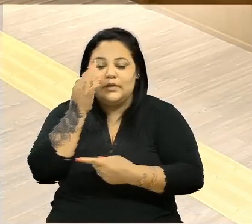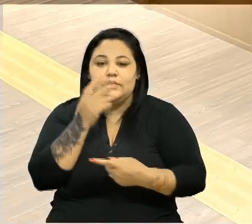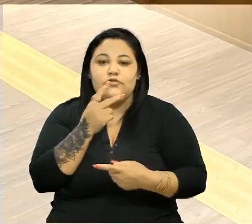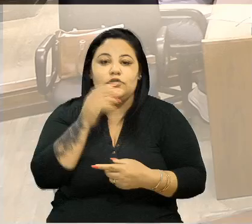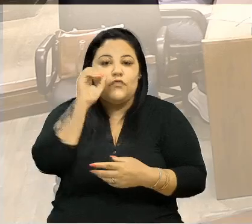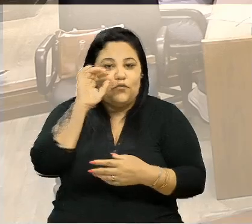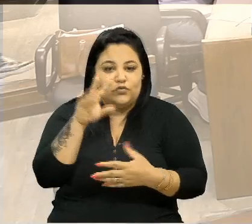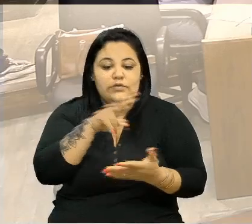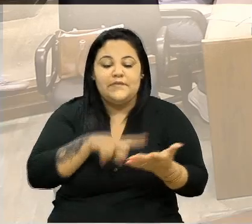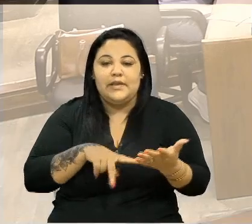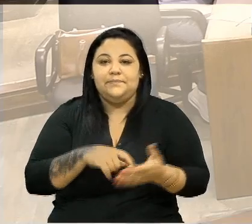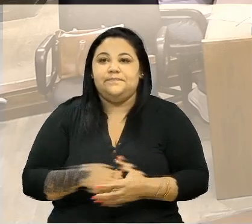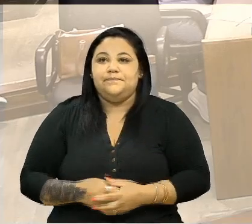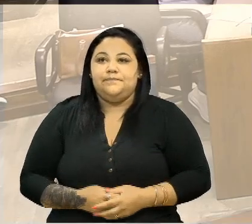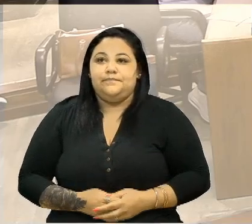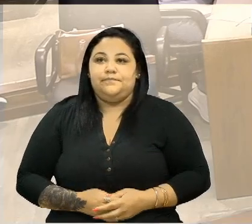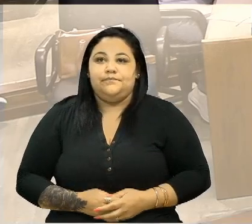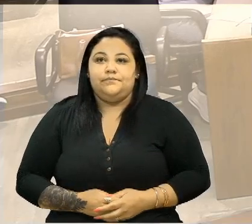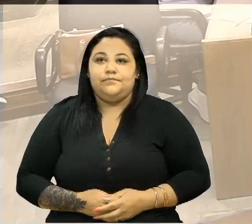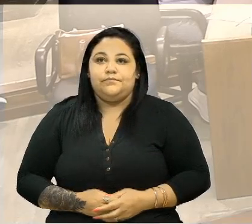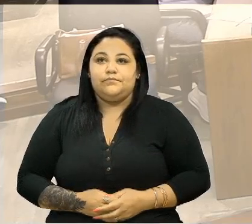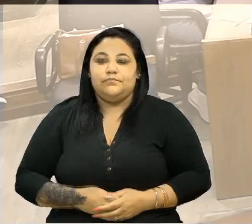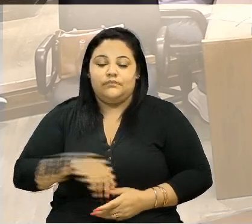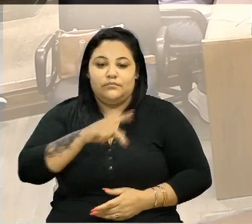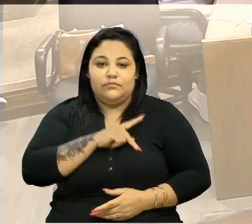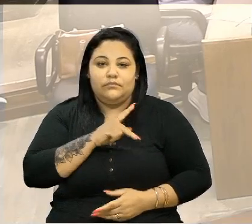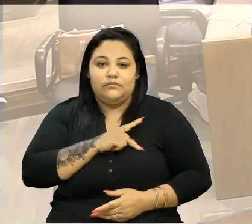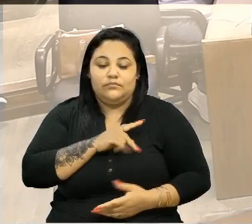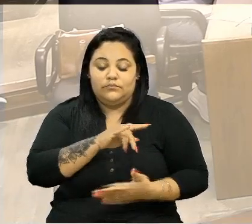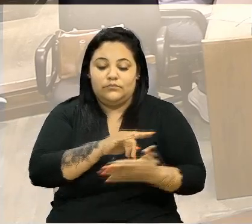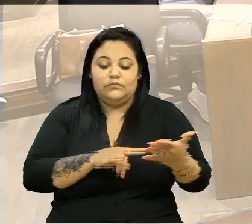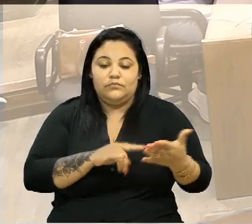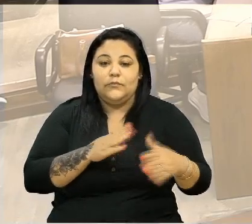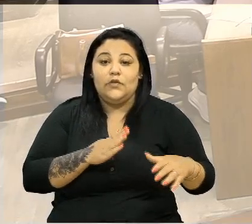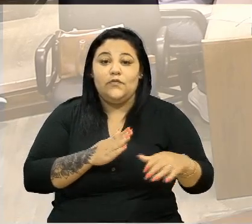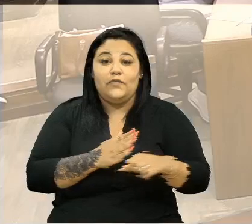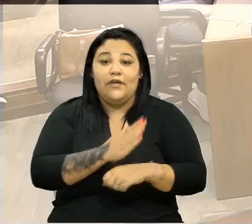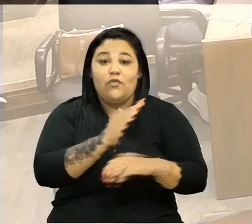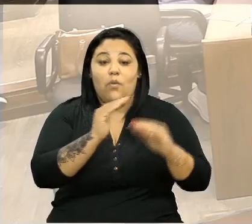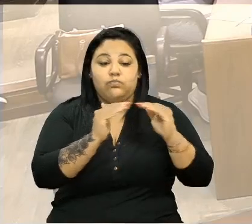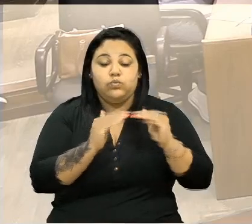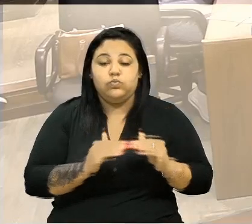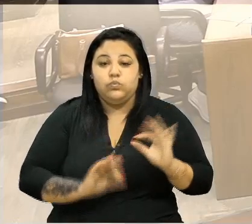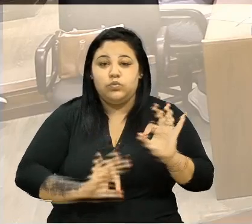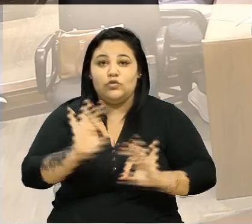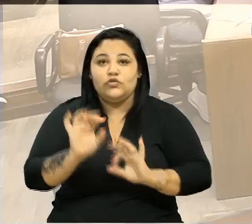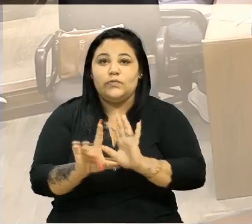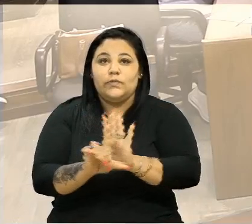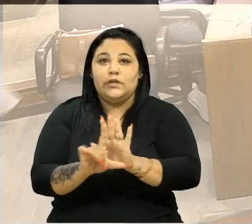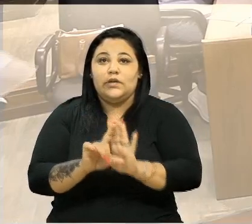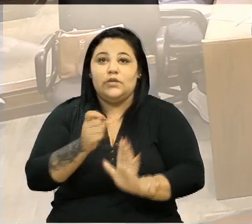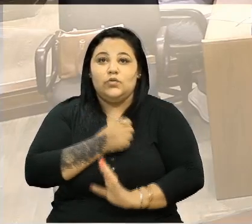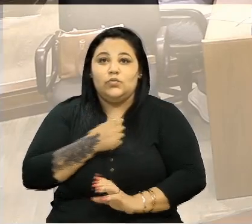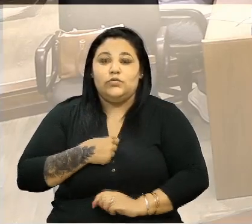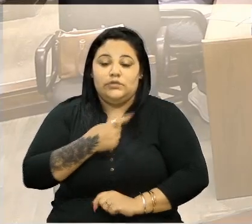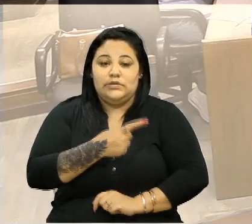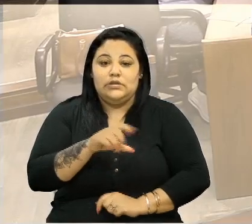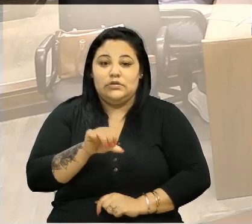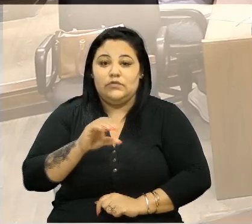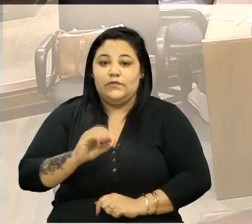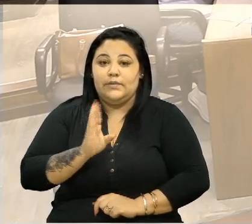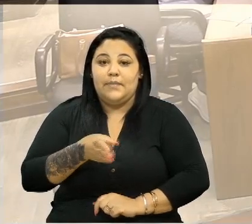do parecer. Pois não, senhora presidente, parecer favorável ao projeto de lei número